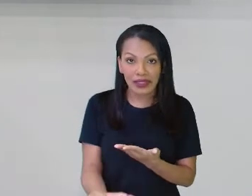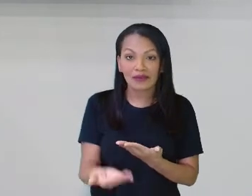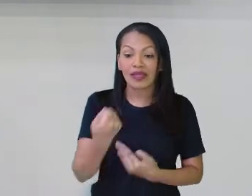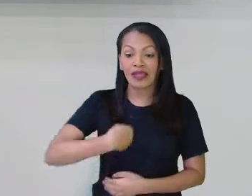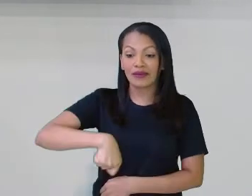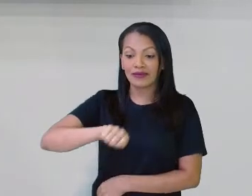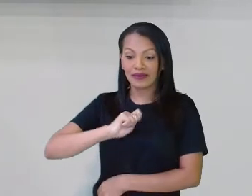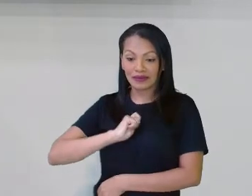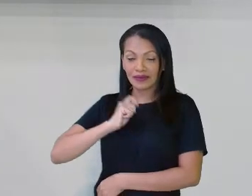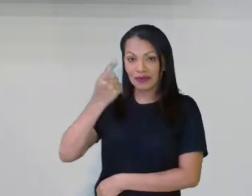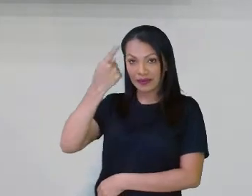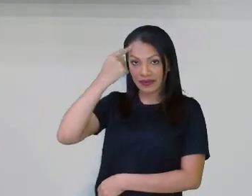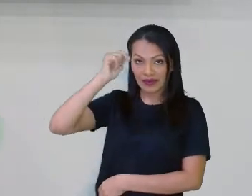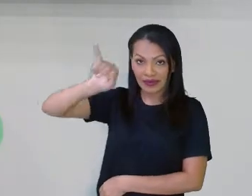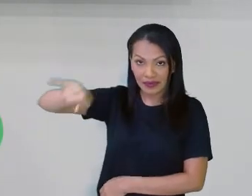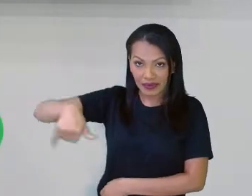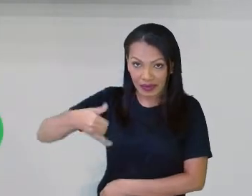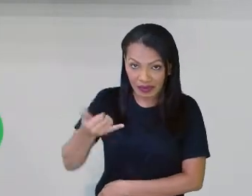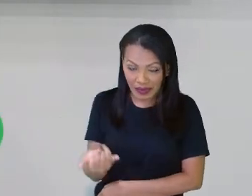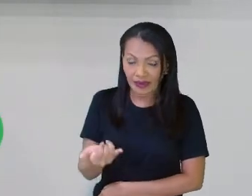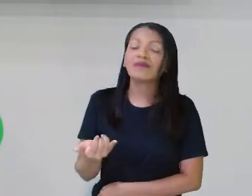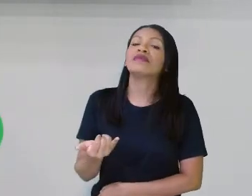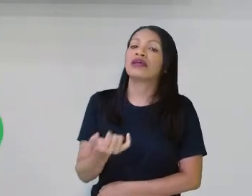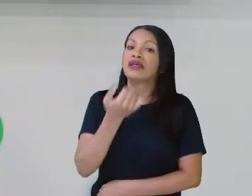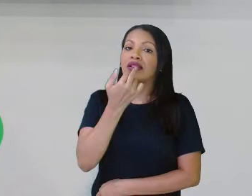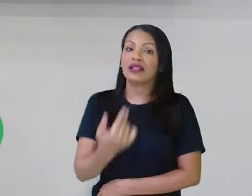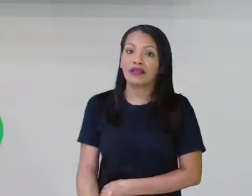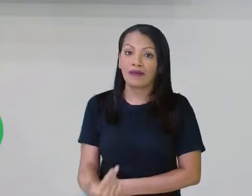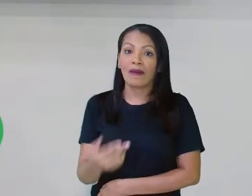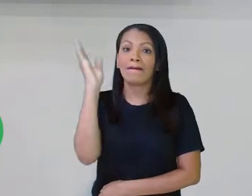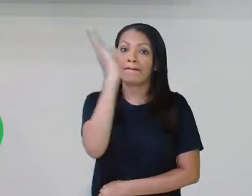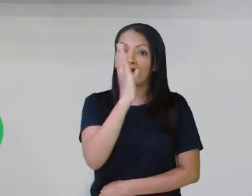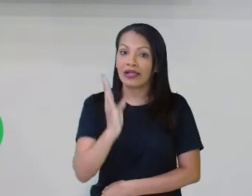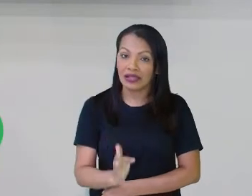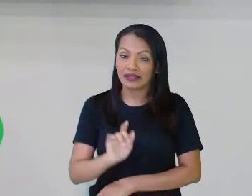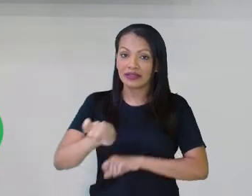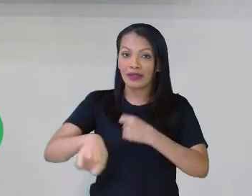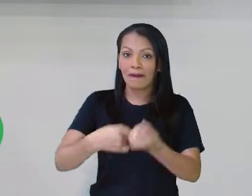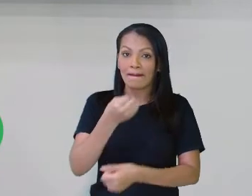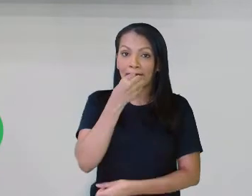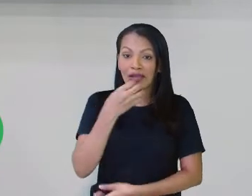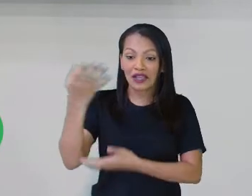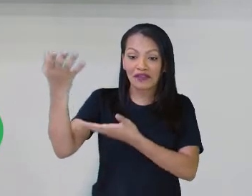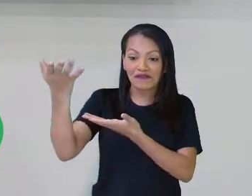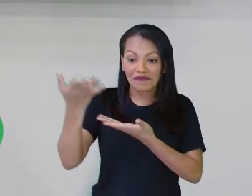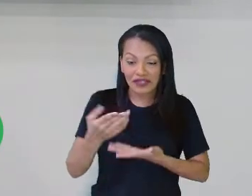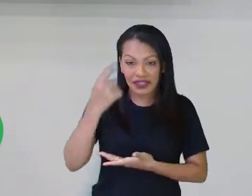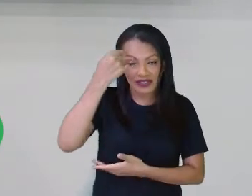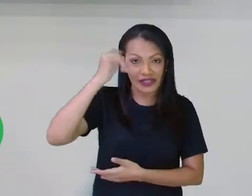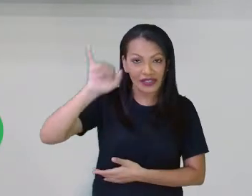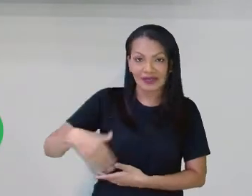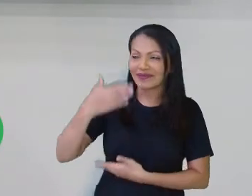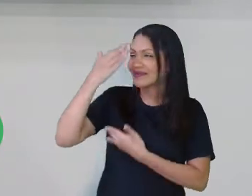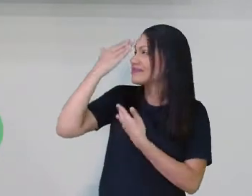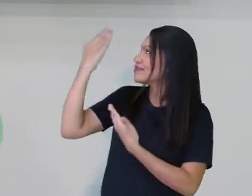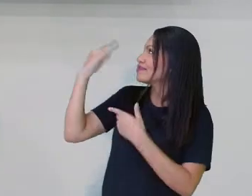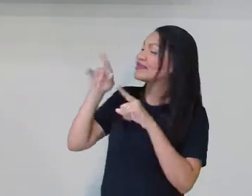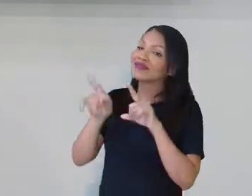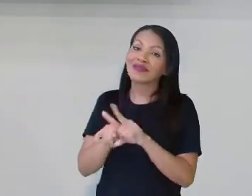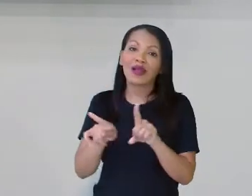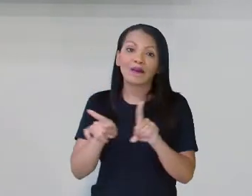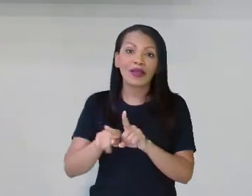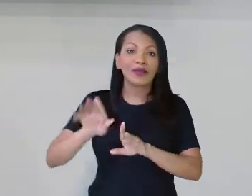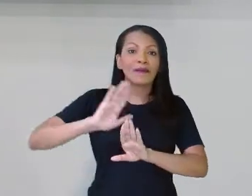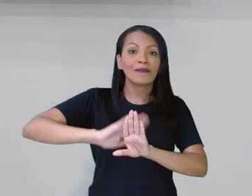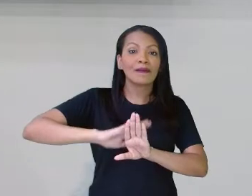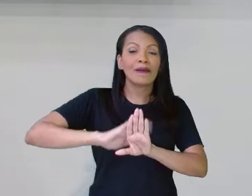intérprete, traduzindo a nossa aula para a linguagem brasileira de sinais. Seja muito bem-vinda, Jéssica. E também a nossa produção, que está sempre